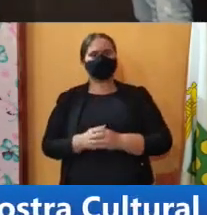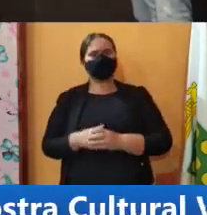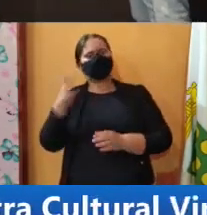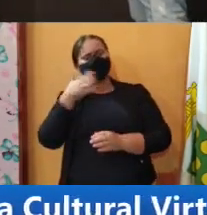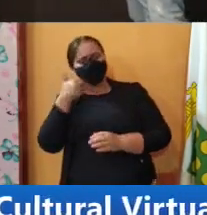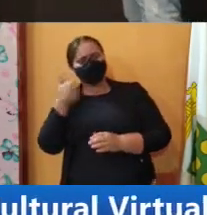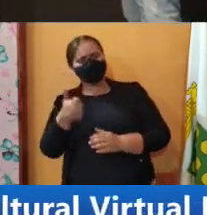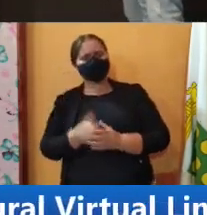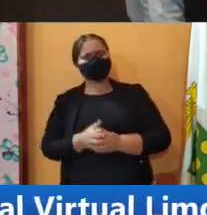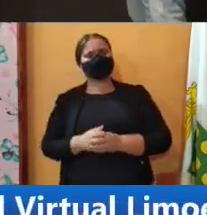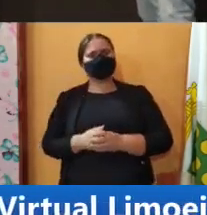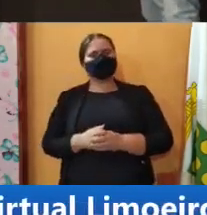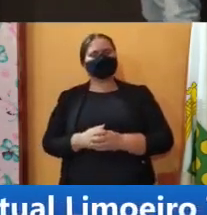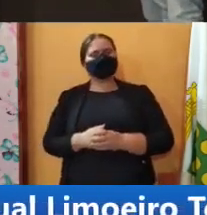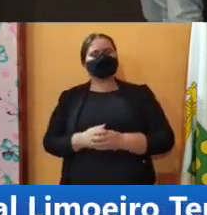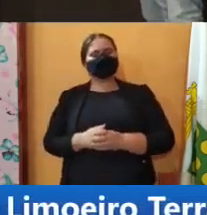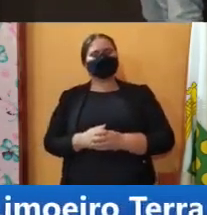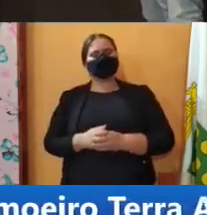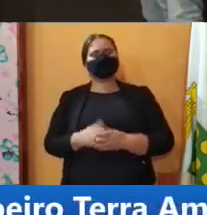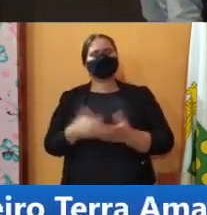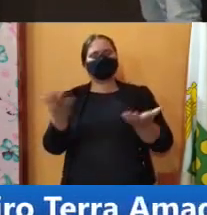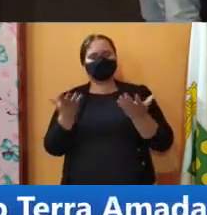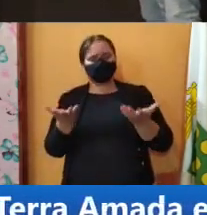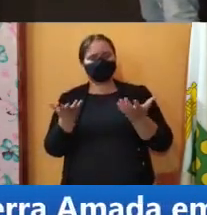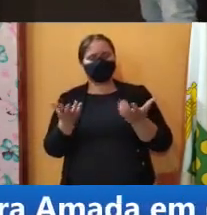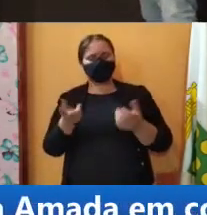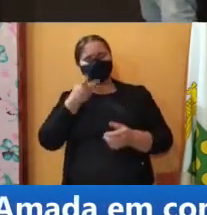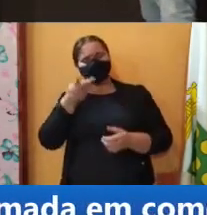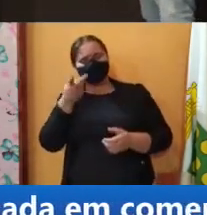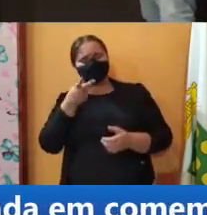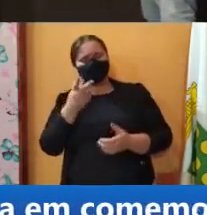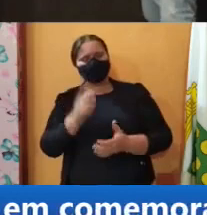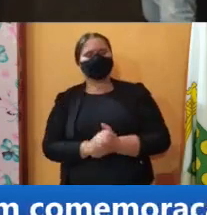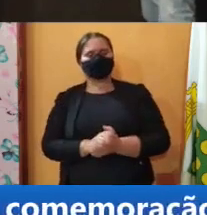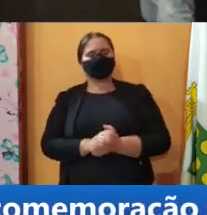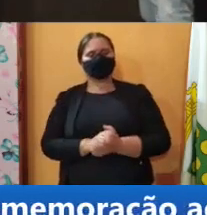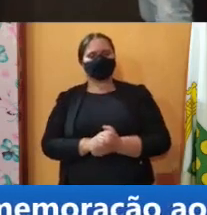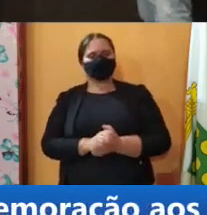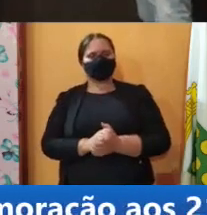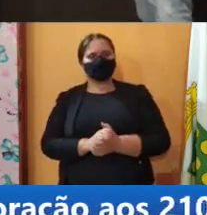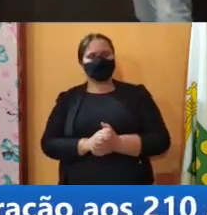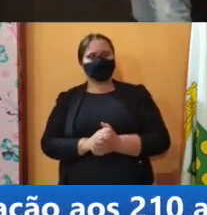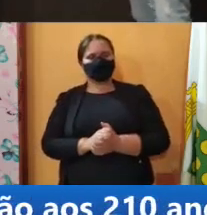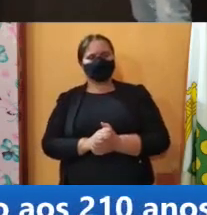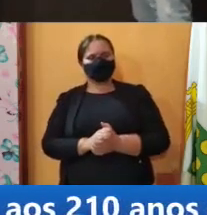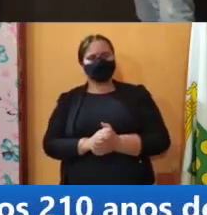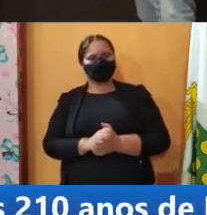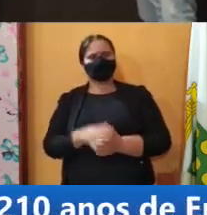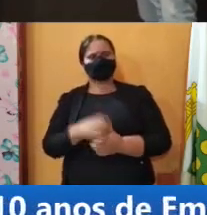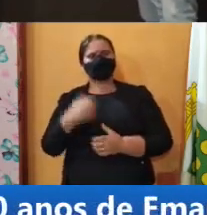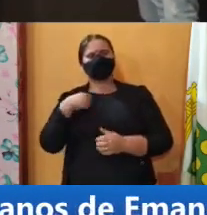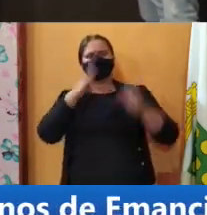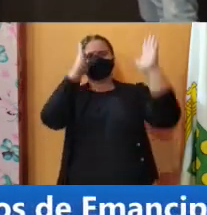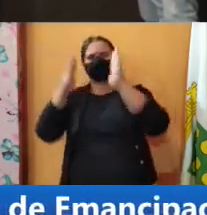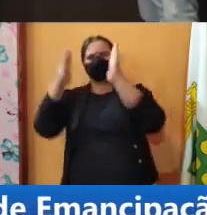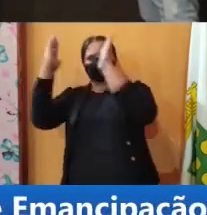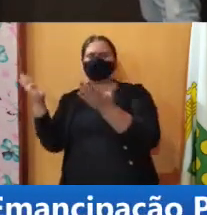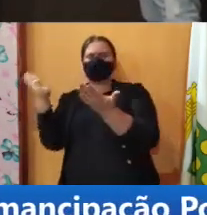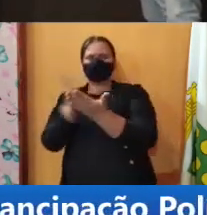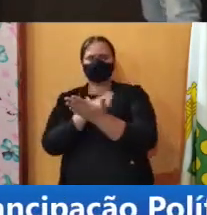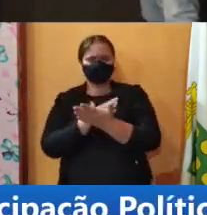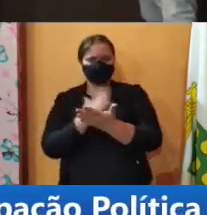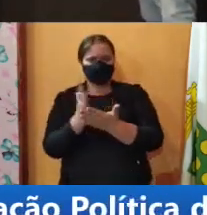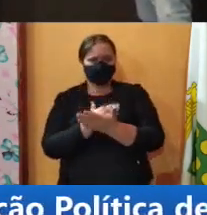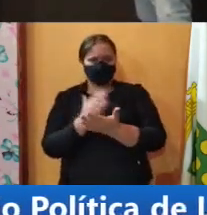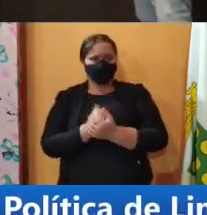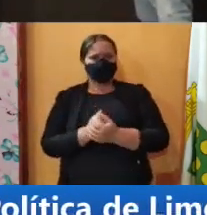isso. Então, Sivaldo, eu quero aproveitar para dizer de público aqui. Nós temos uma biblioteca que, com